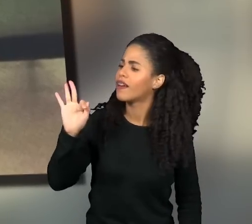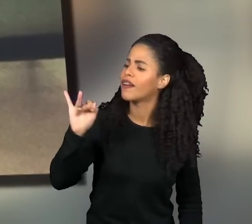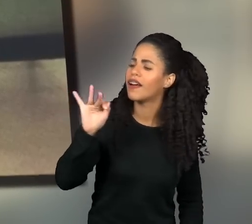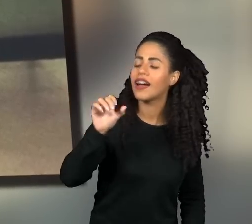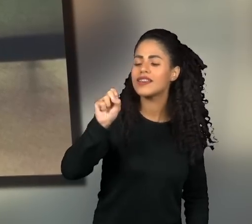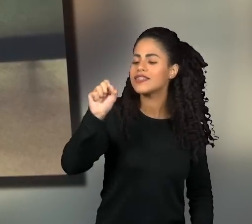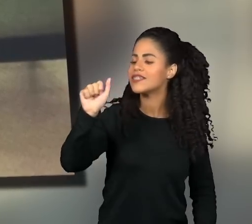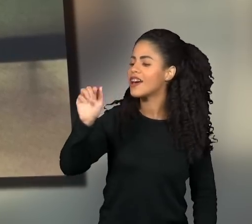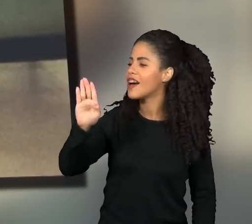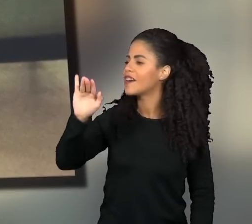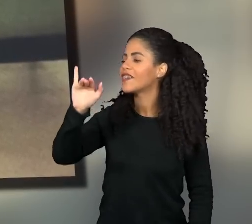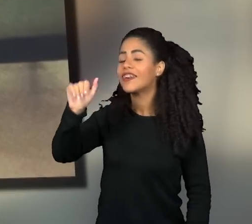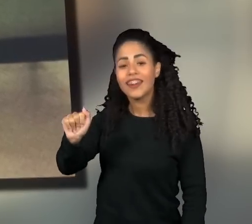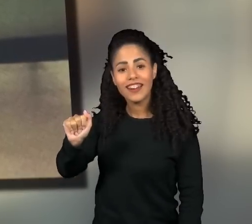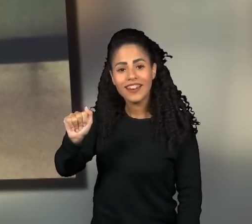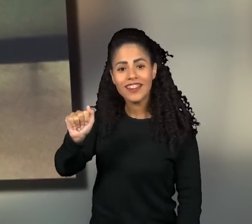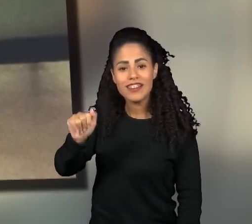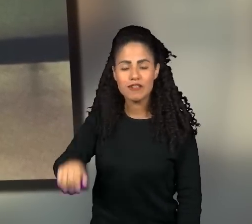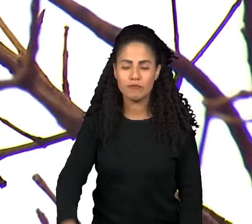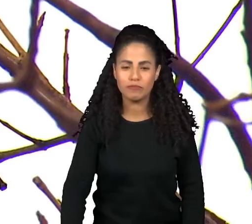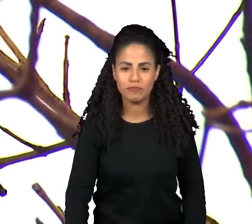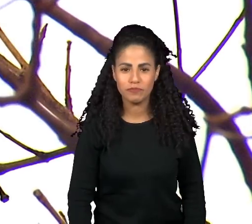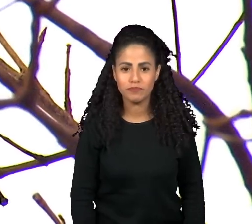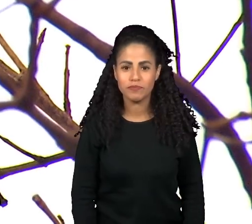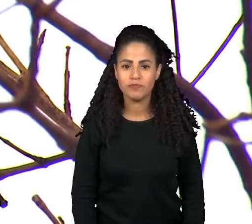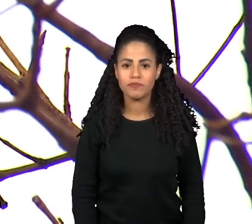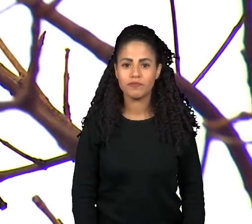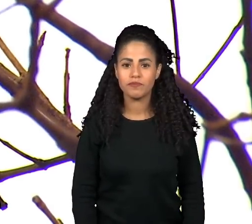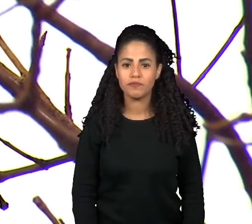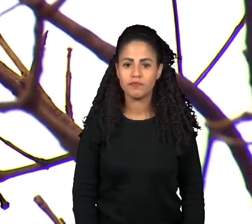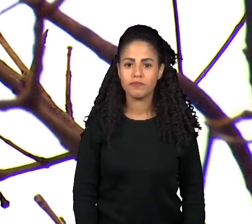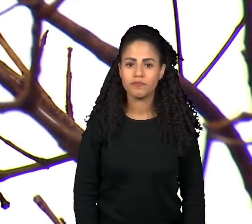já alivia minha dor.